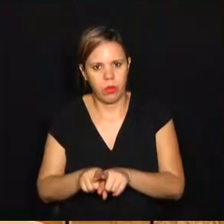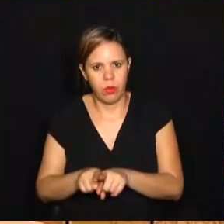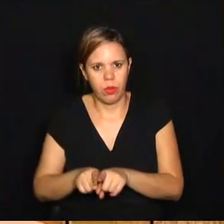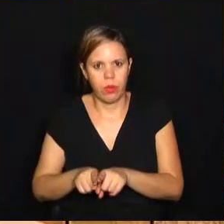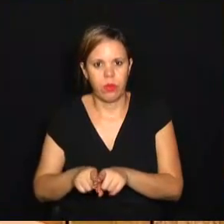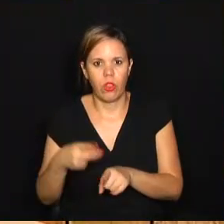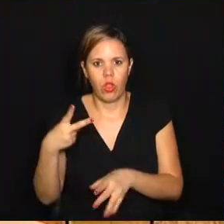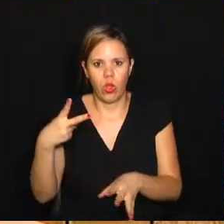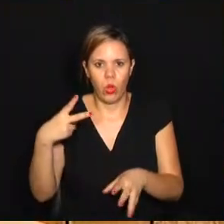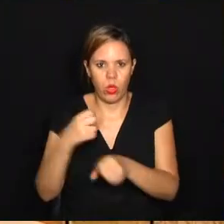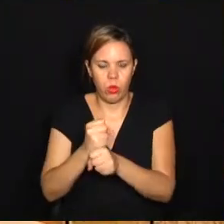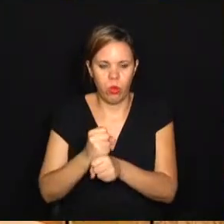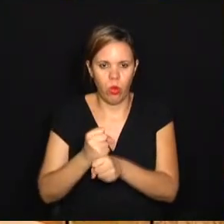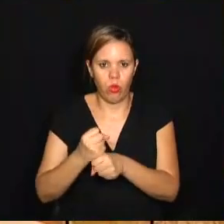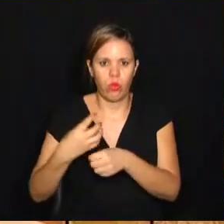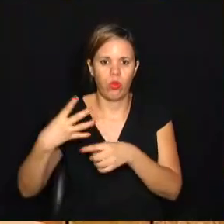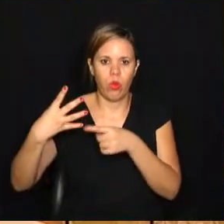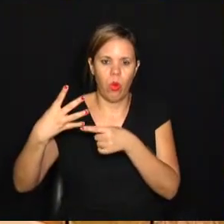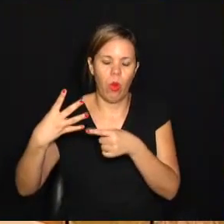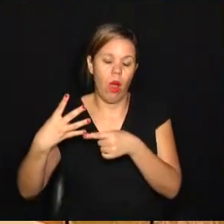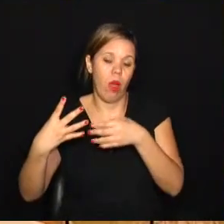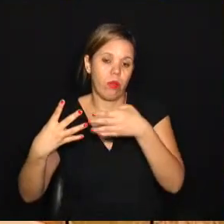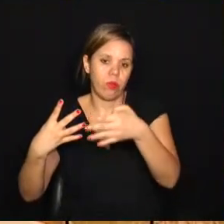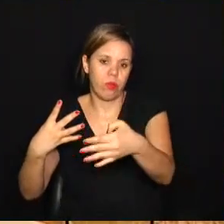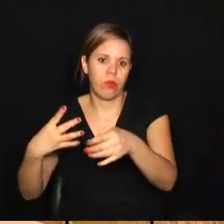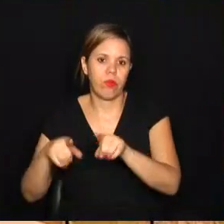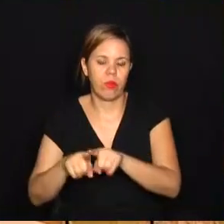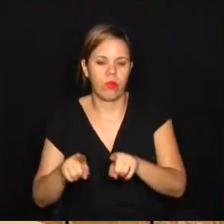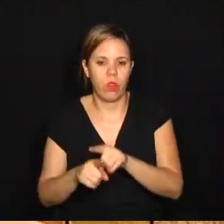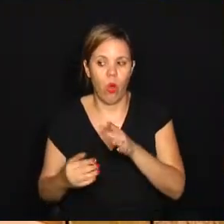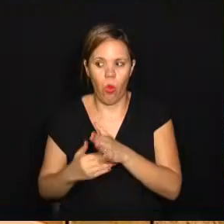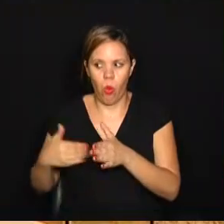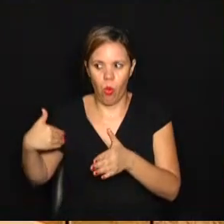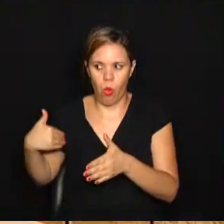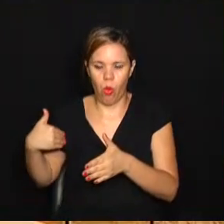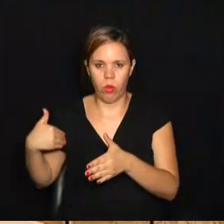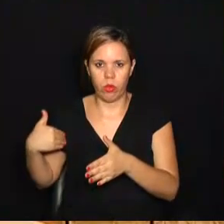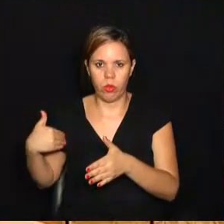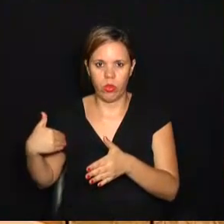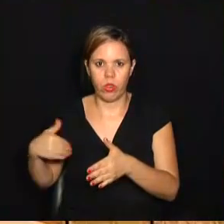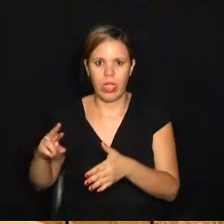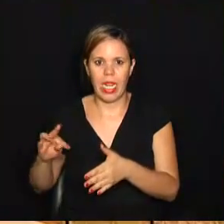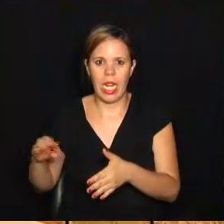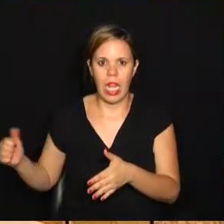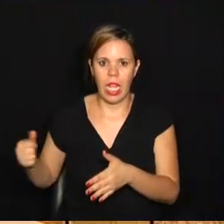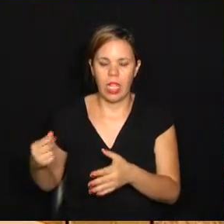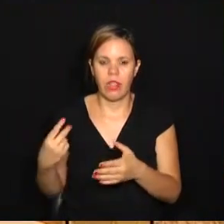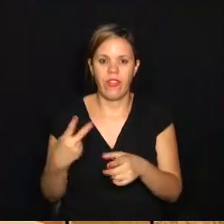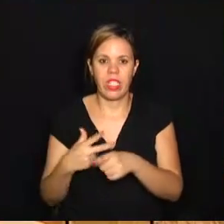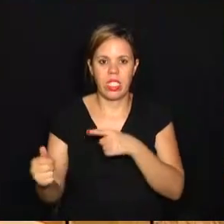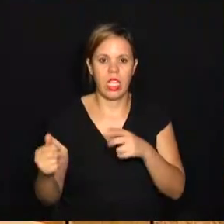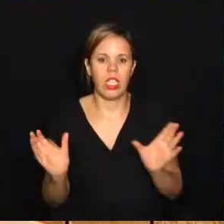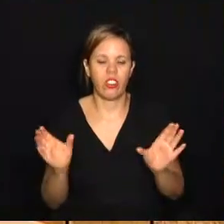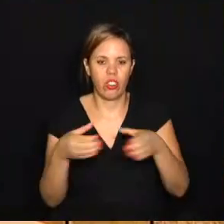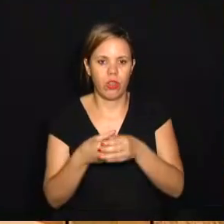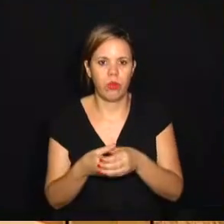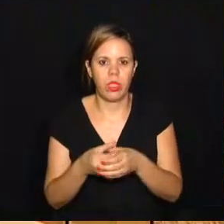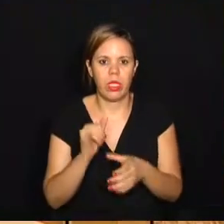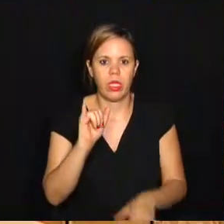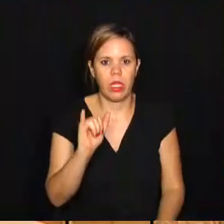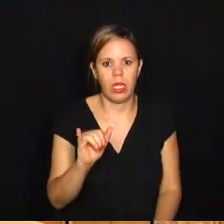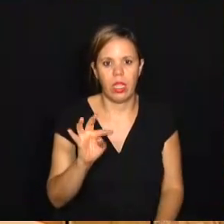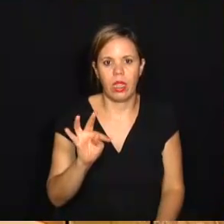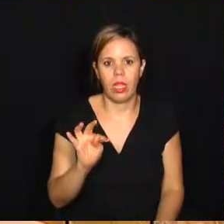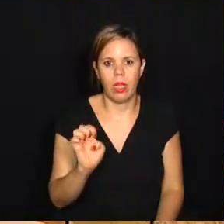2 pontos do 4º colocado. Na última rodada, o Renata precisa vencer a equipe de Itapetininga e torcer contra